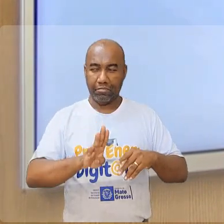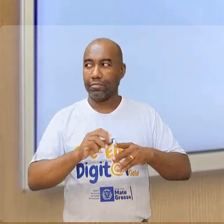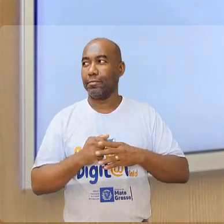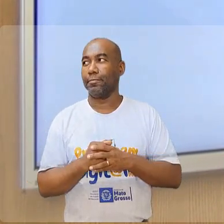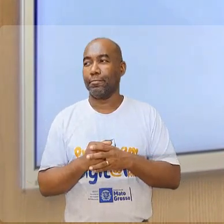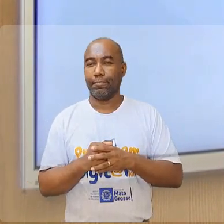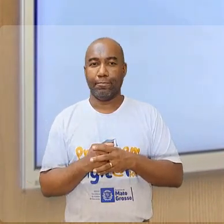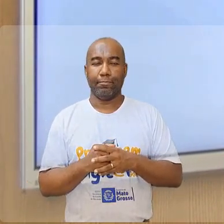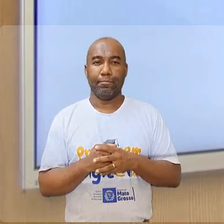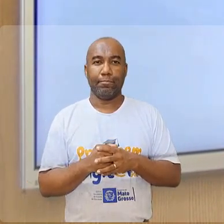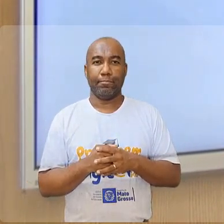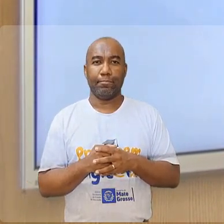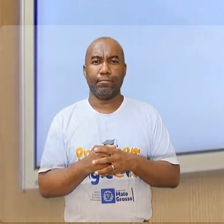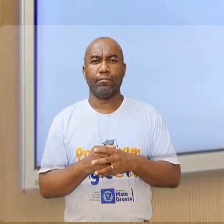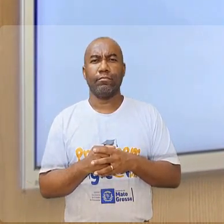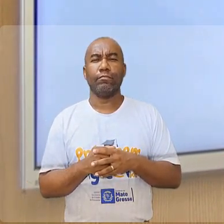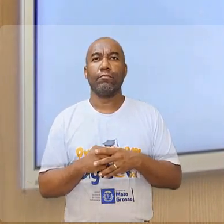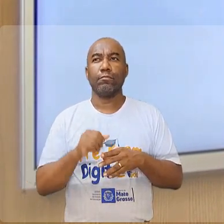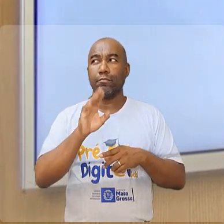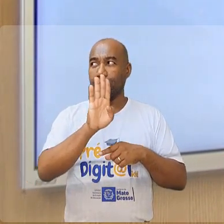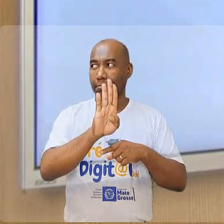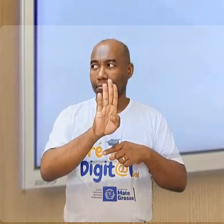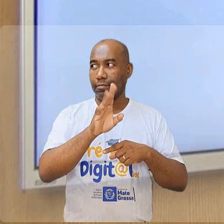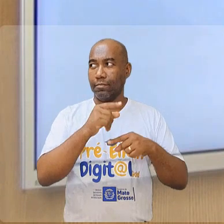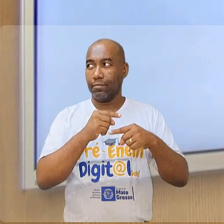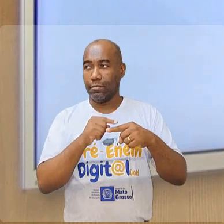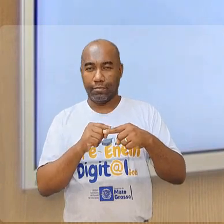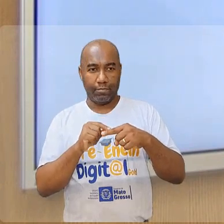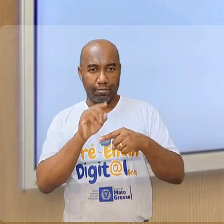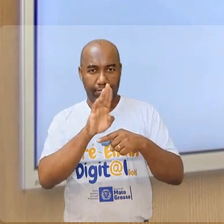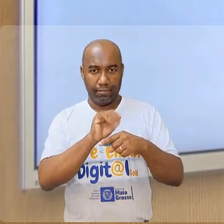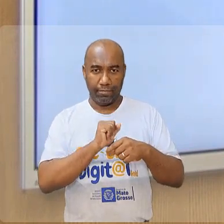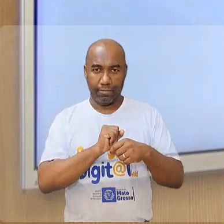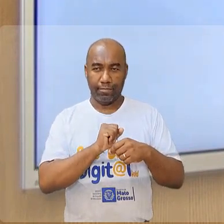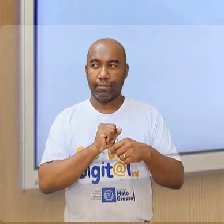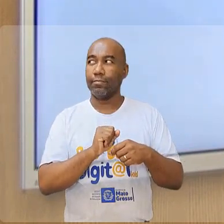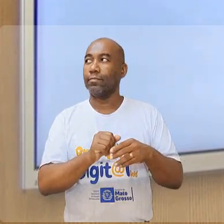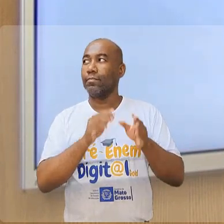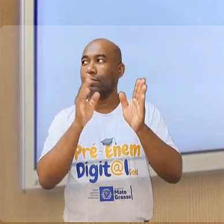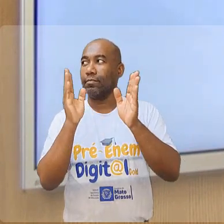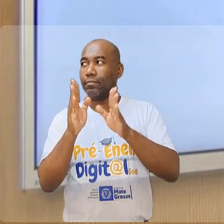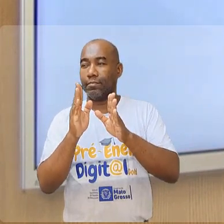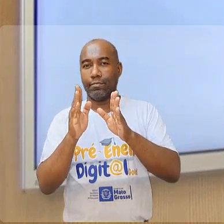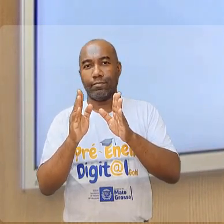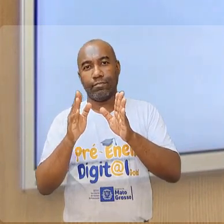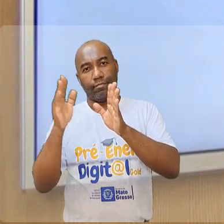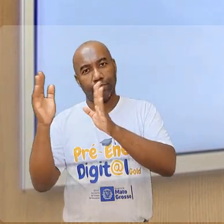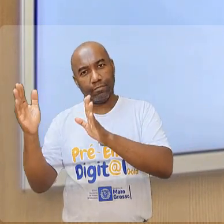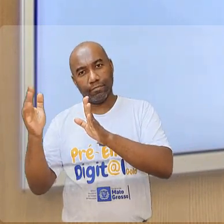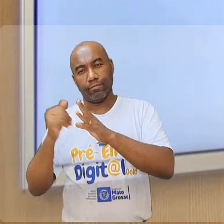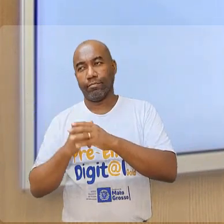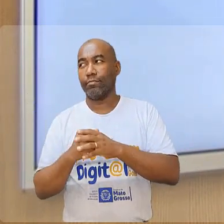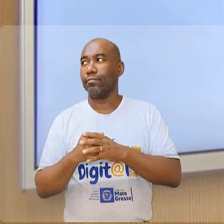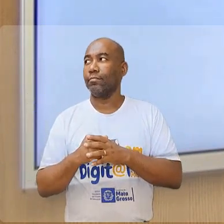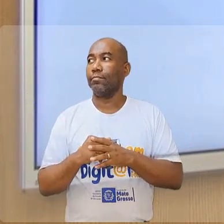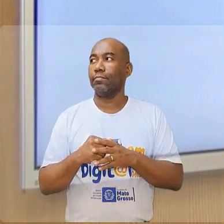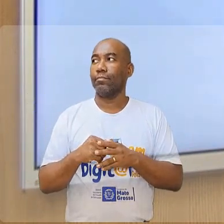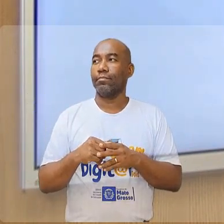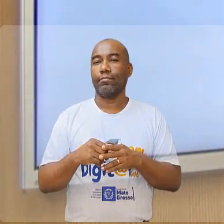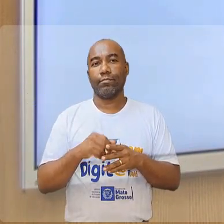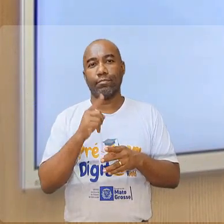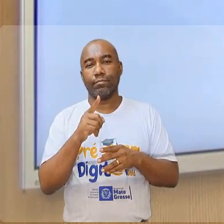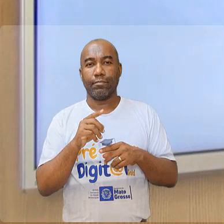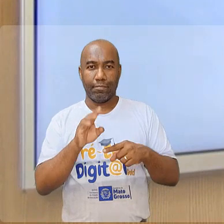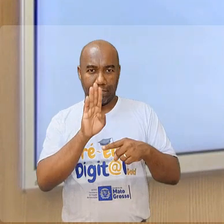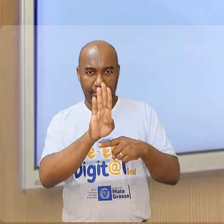vou fazer usar relação que que é relação um eu vou comparar o triângulo grande com triângulo mexe eu vou